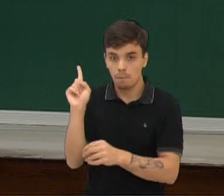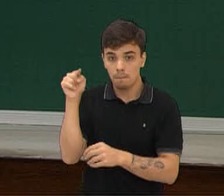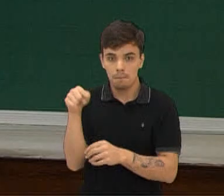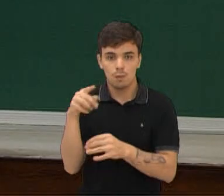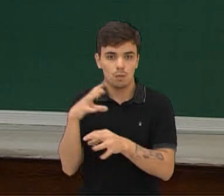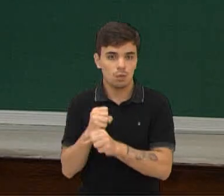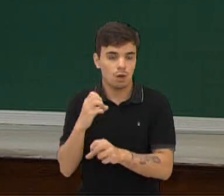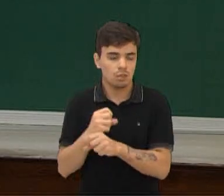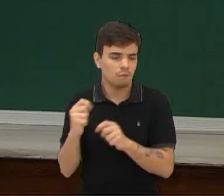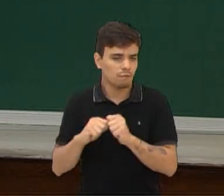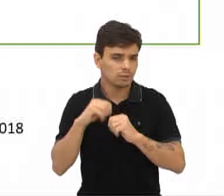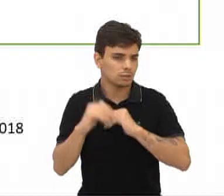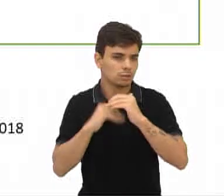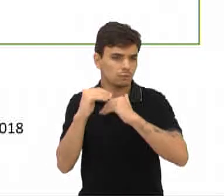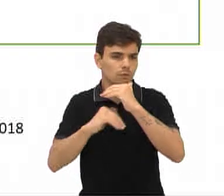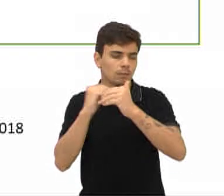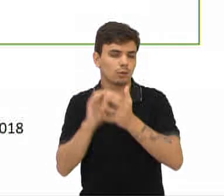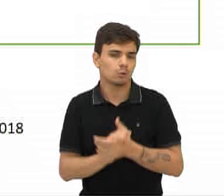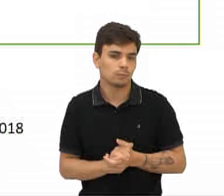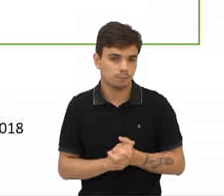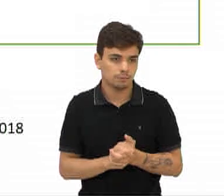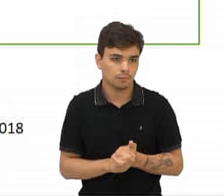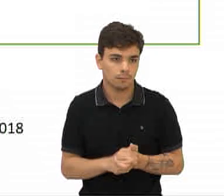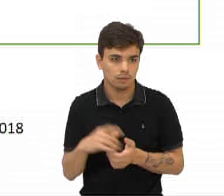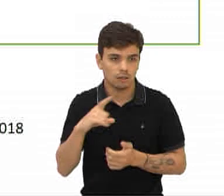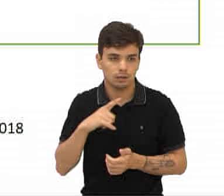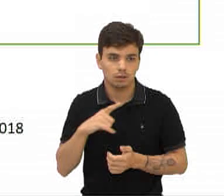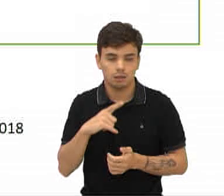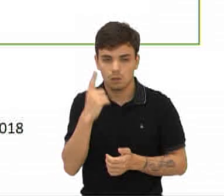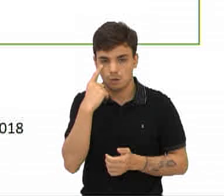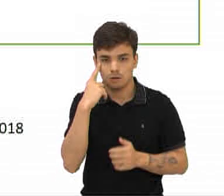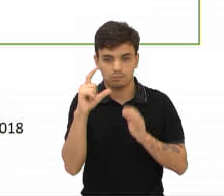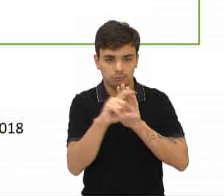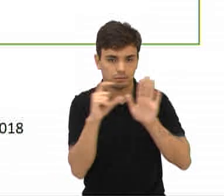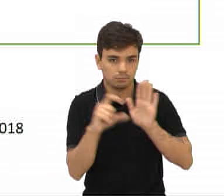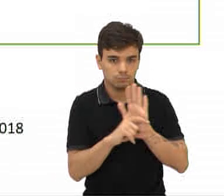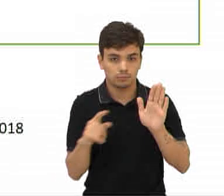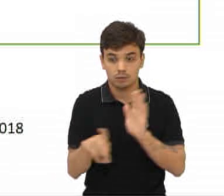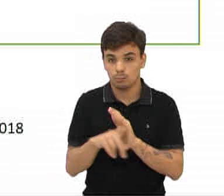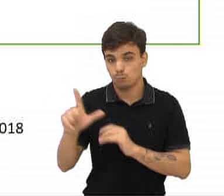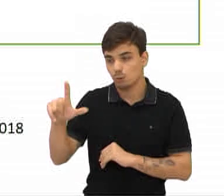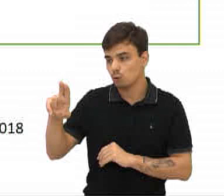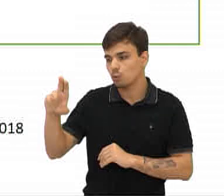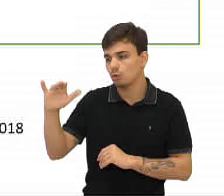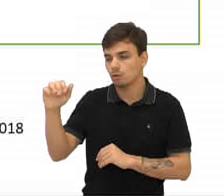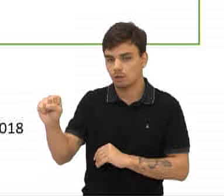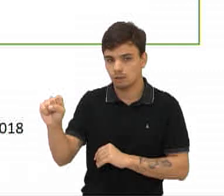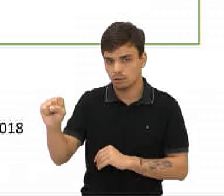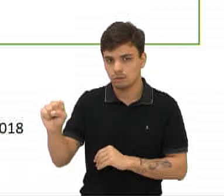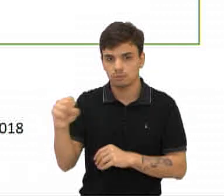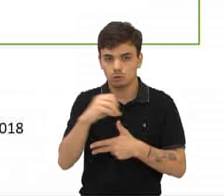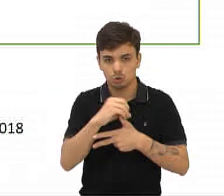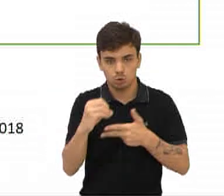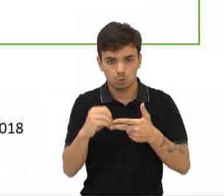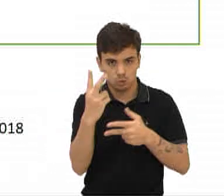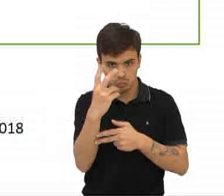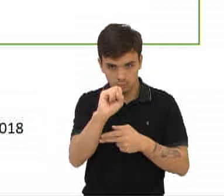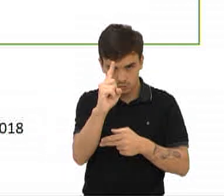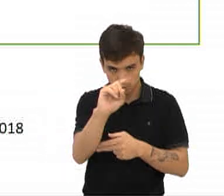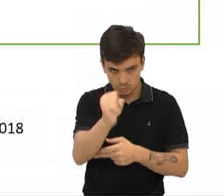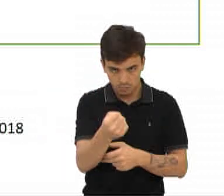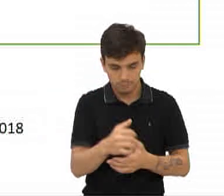esse desenvolvimento? Vamos ver? Alguns trechinhos, vou pegar de novo do Lucas Felp, lá do Enem de 2018. Olha o que ele